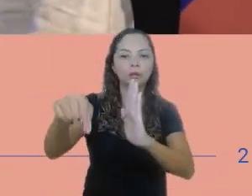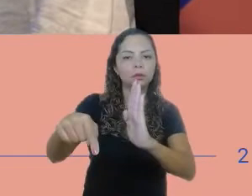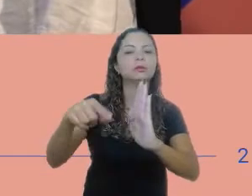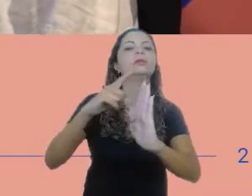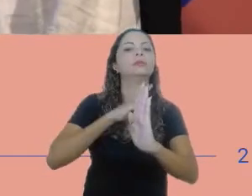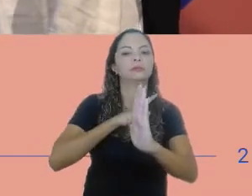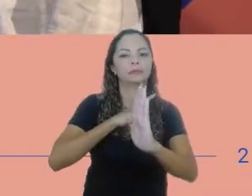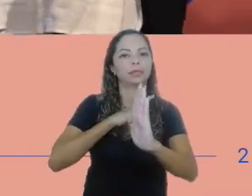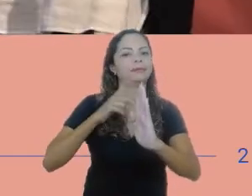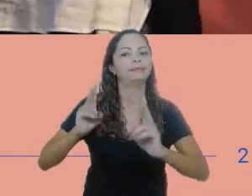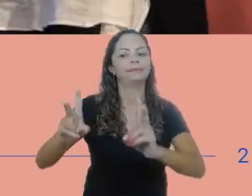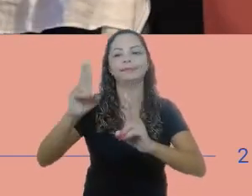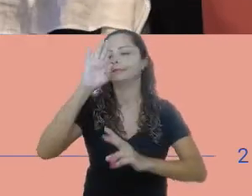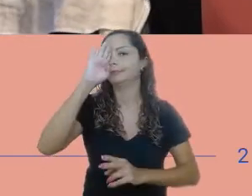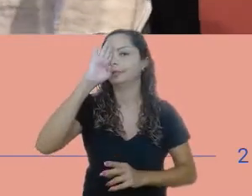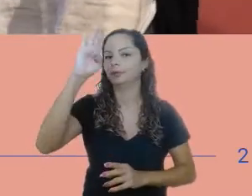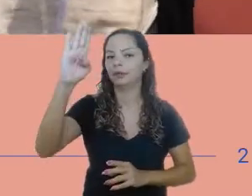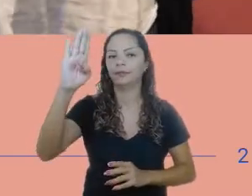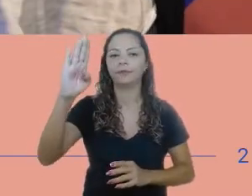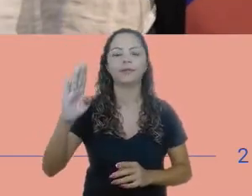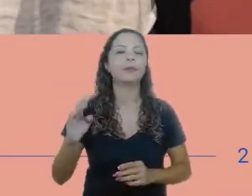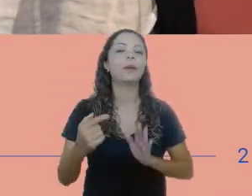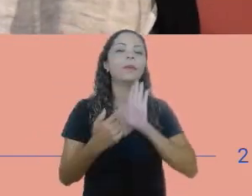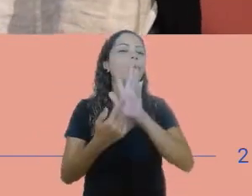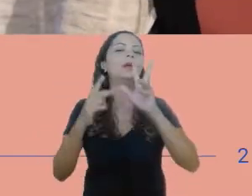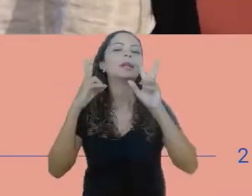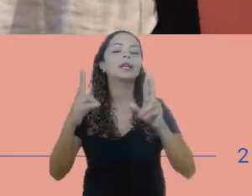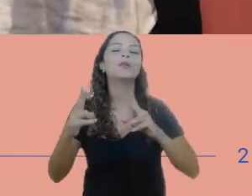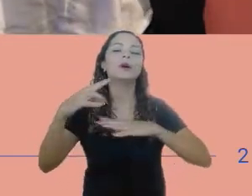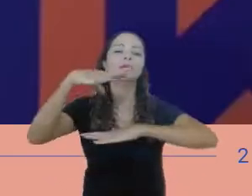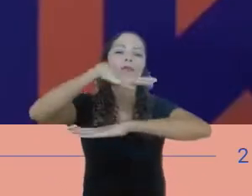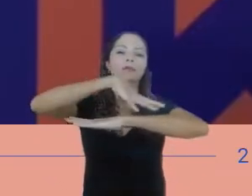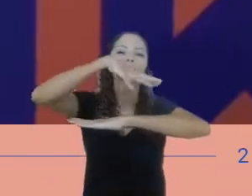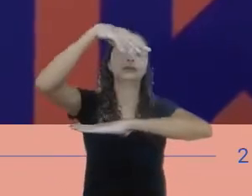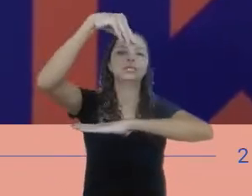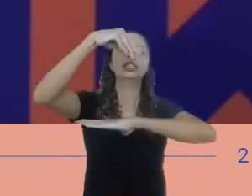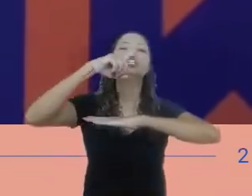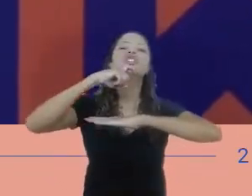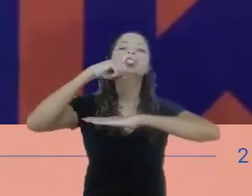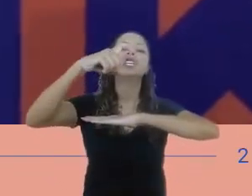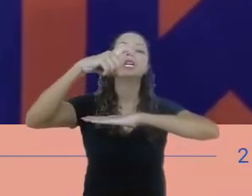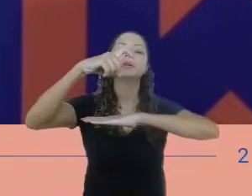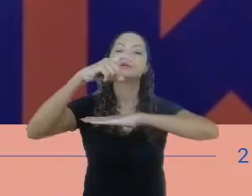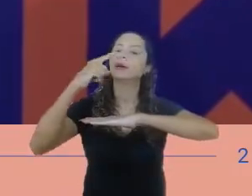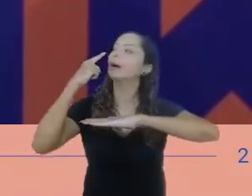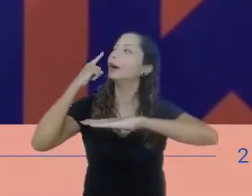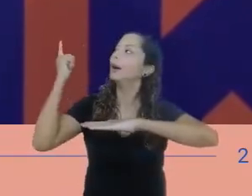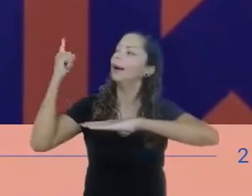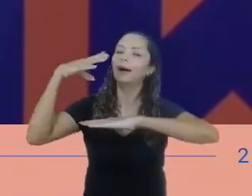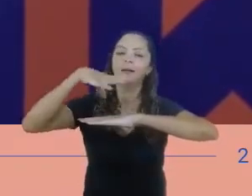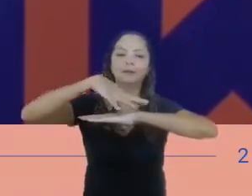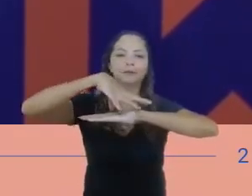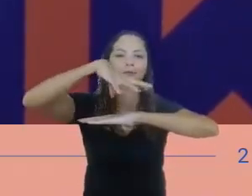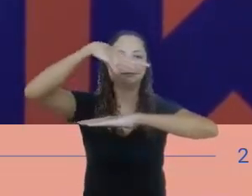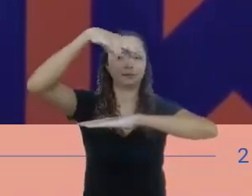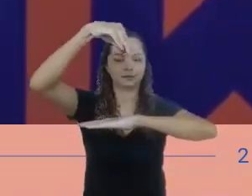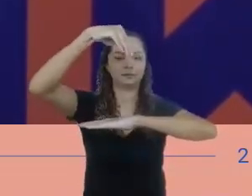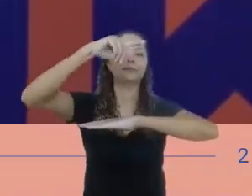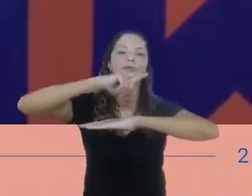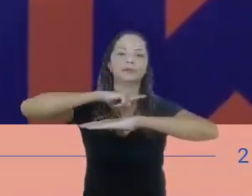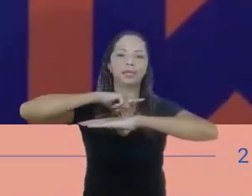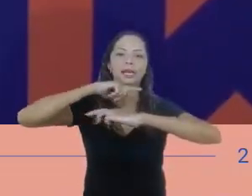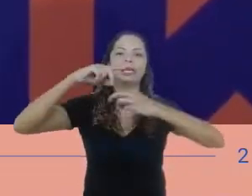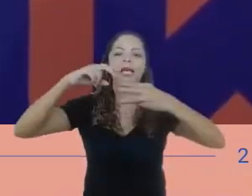falando de um iceberg que em cima dele tem a discussão de fluxo de materiais design de produto reciclagem mas a gente